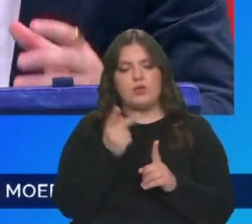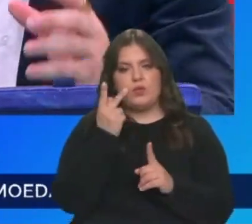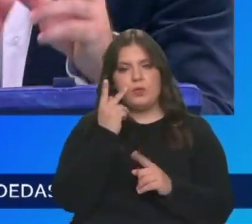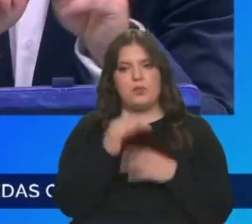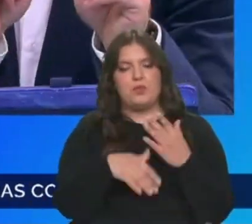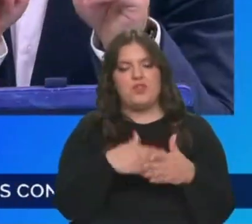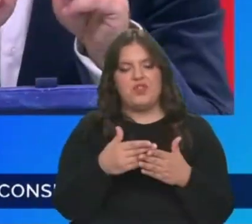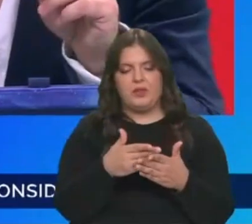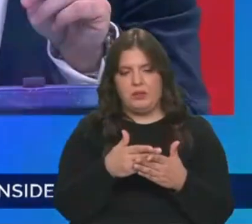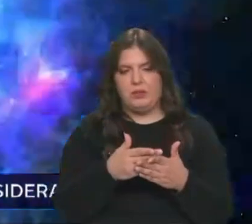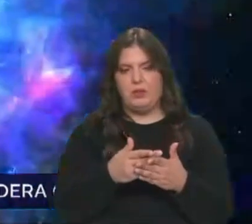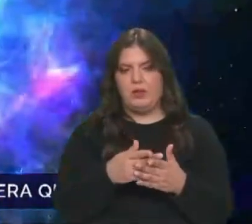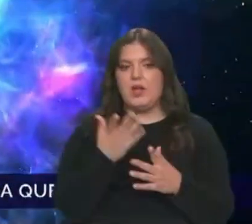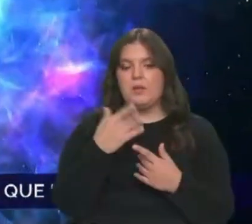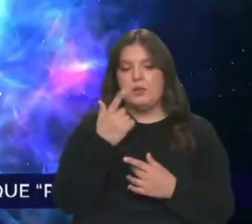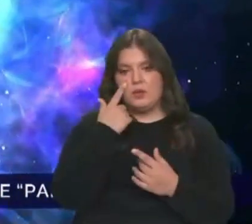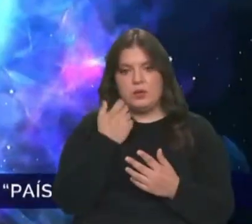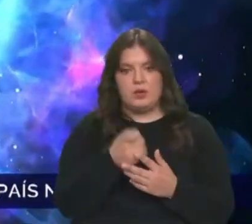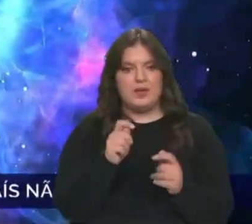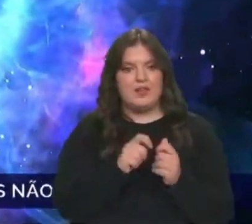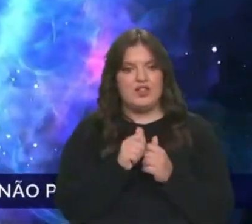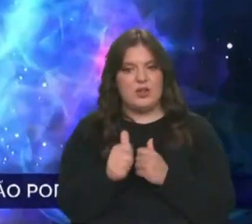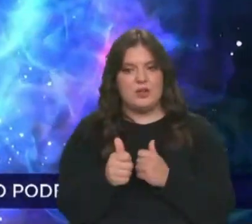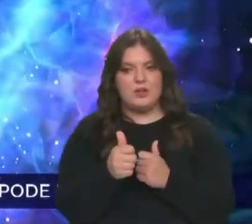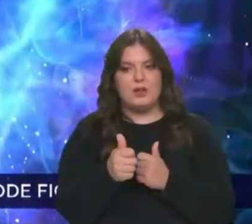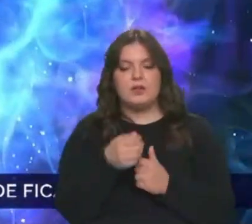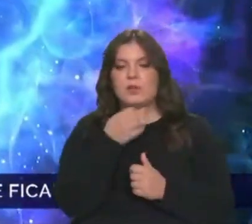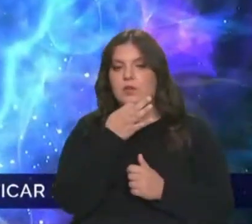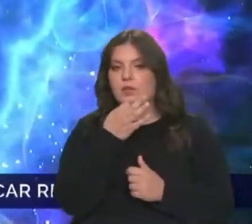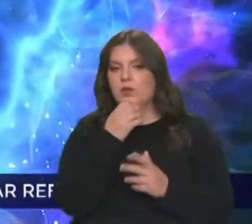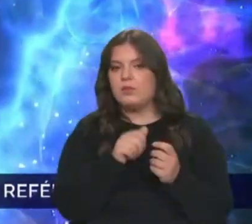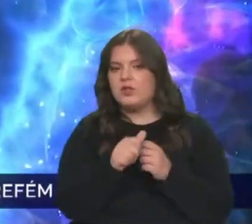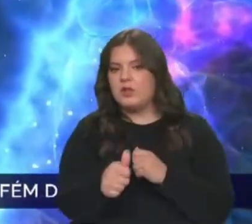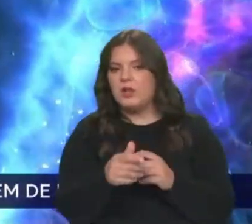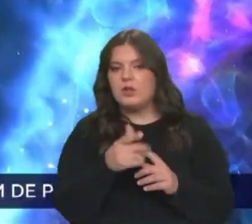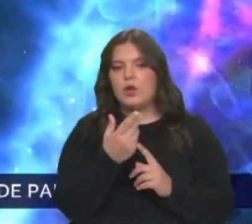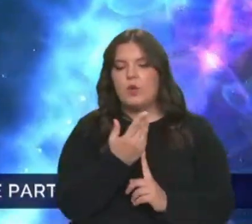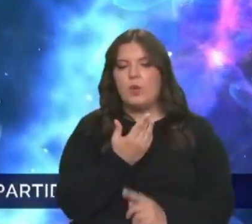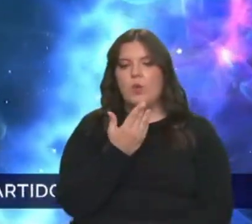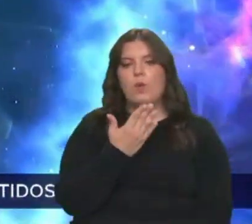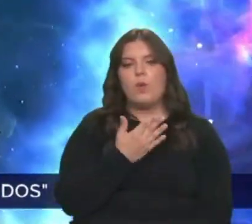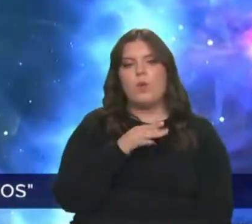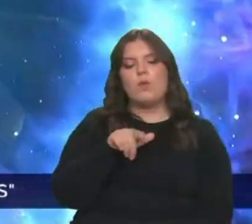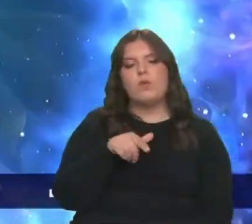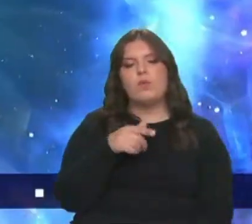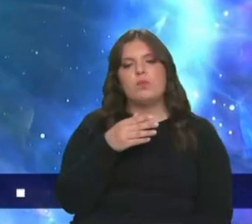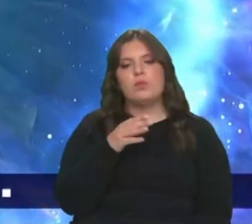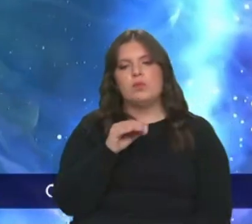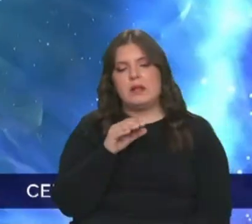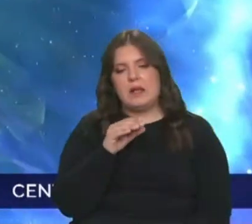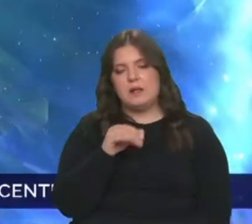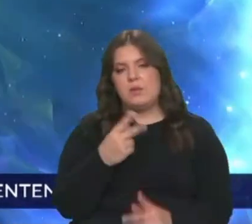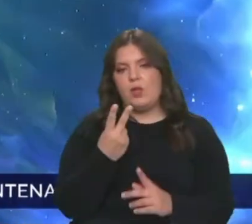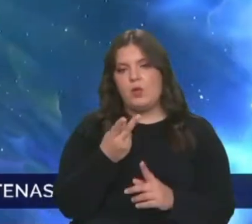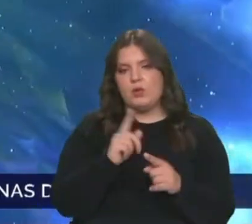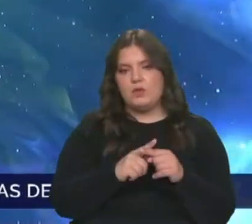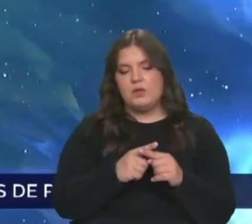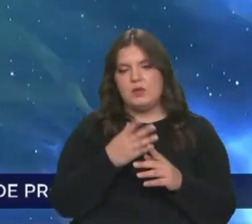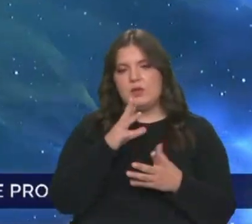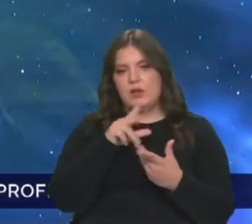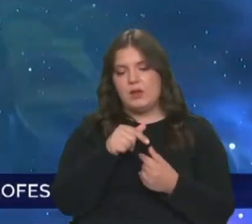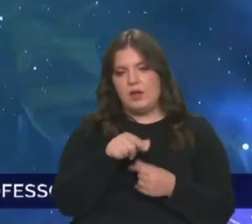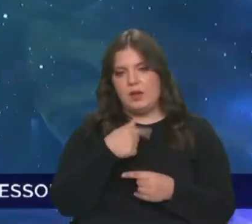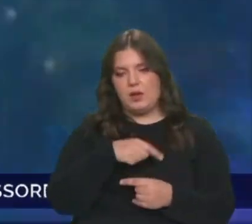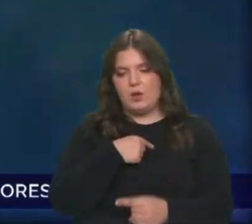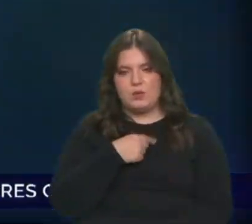planetário, mas o que deixa de ser notável é a distância. Estamos a falar de uma distância que vai entre 1/10 a 2 vezes a distância que vai da Terra, da